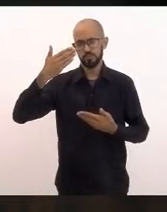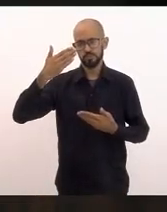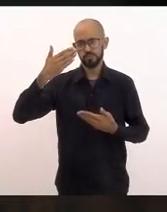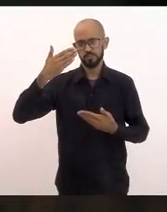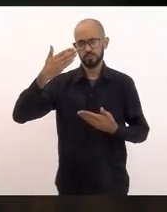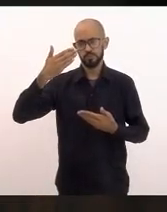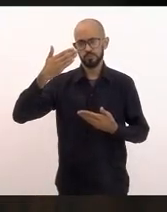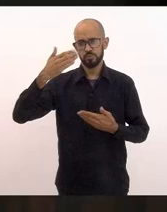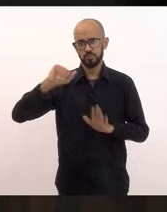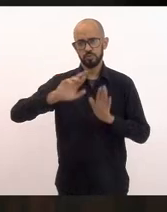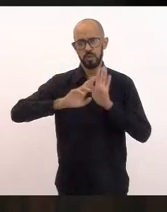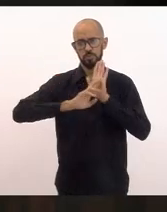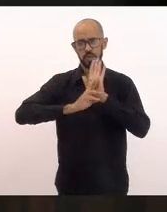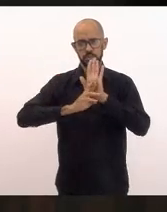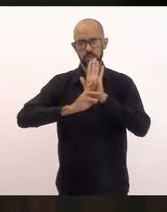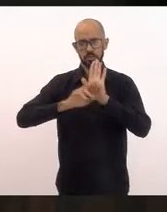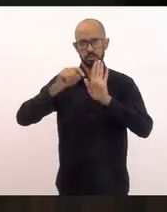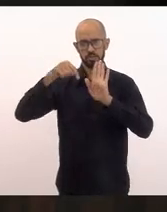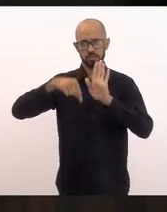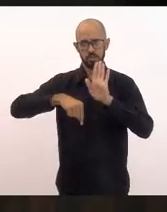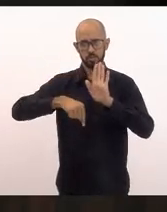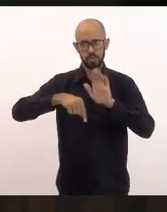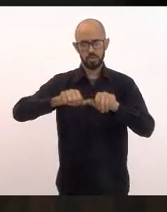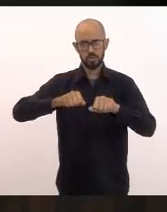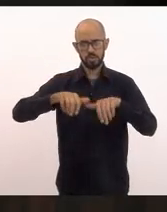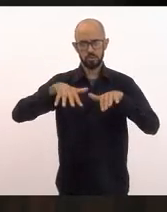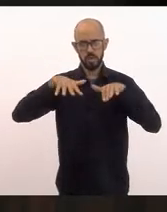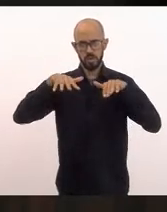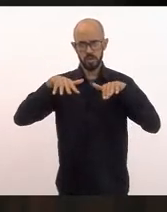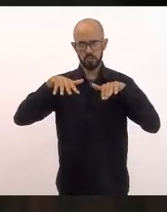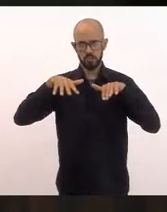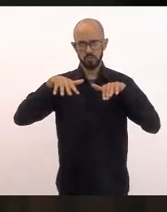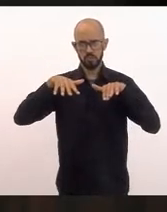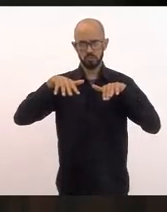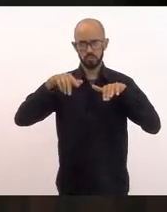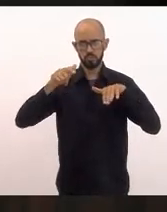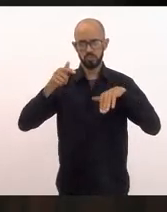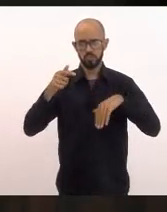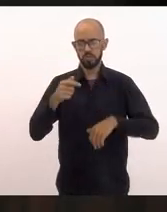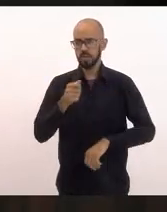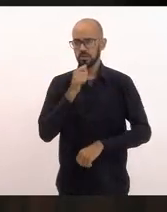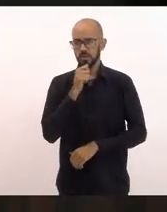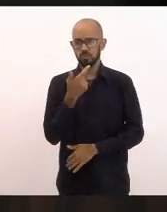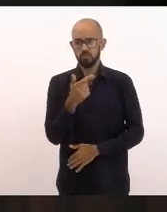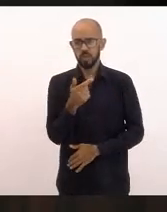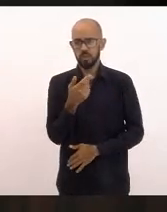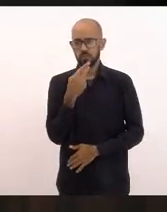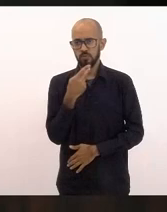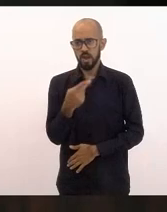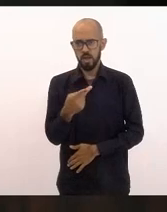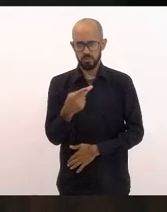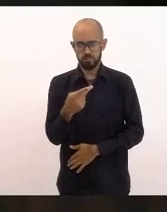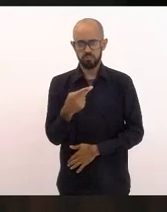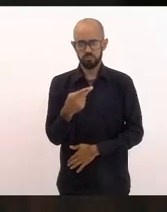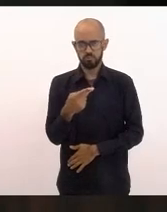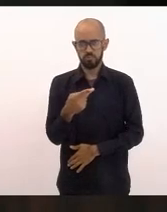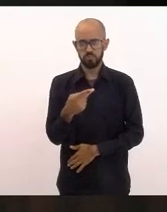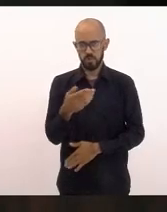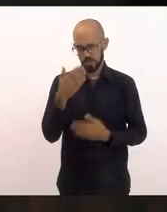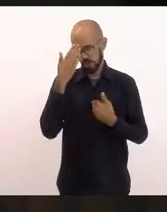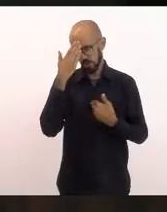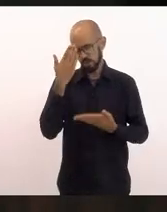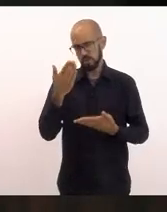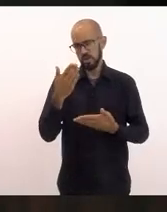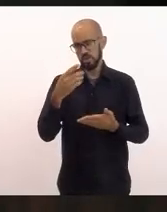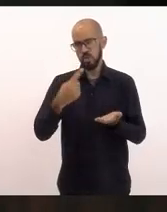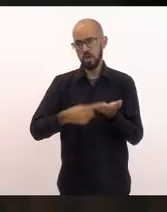os representantes que estão aqui no plenário, que não se manifestaram, fizeram um movimento, agradecer o acordo